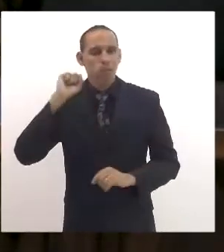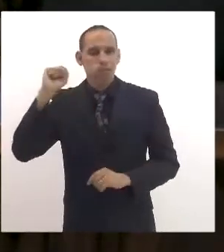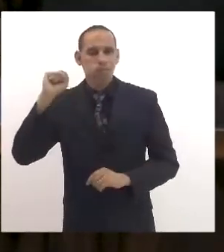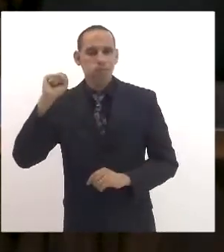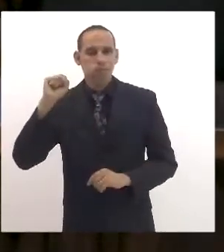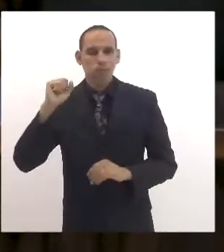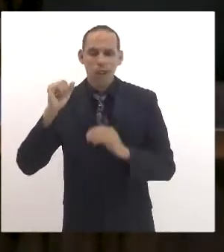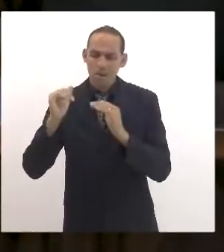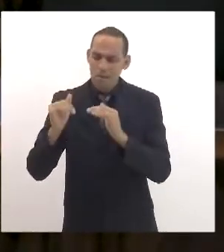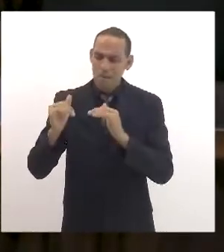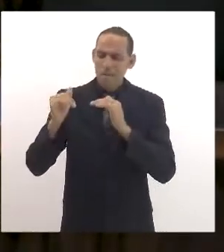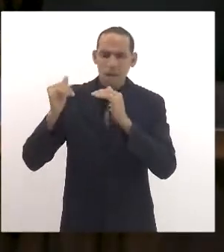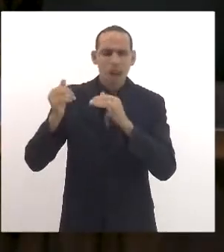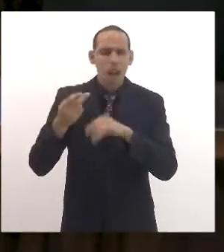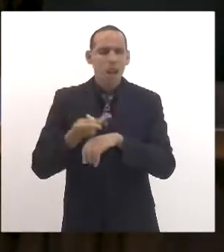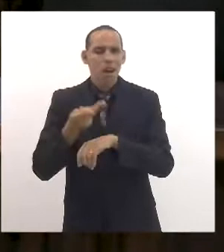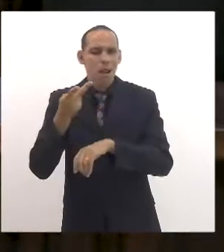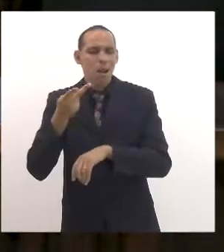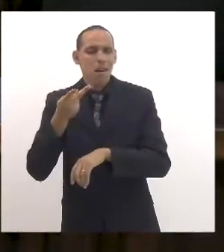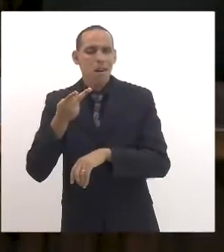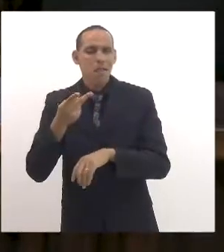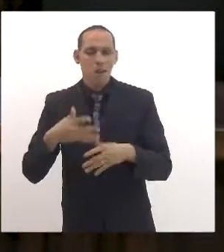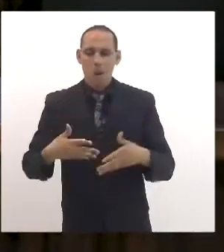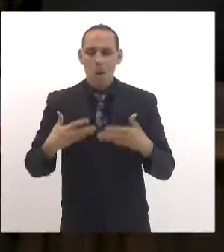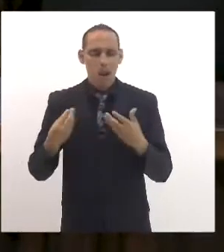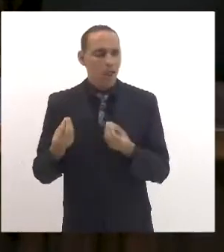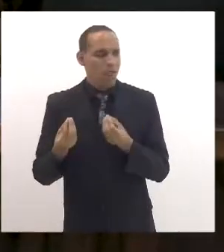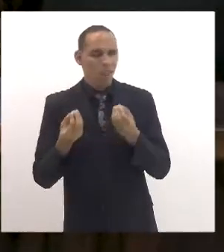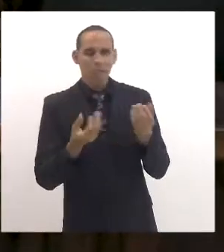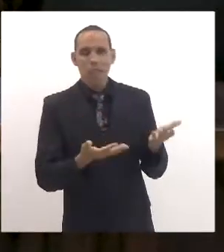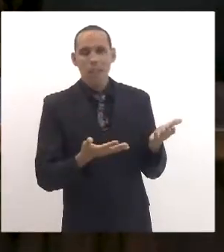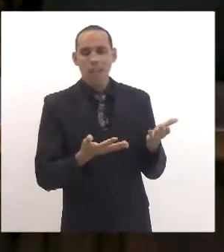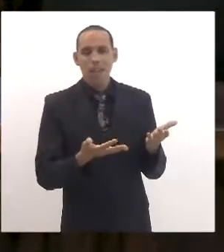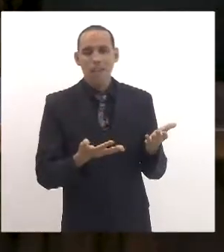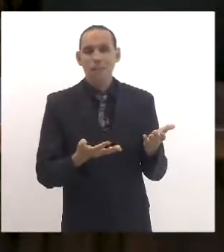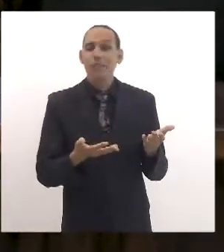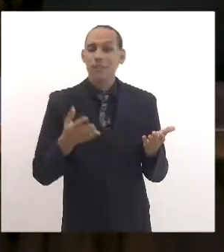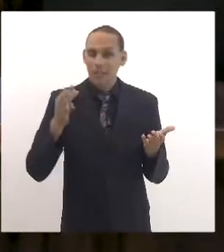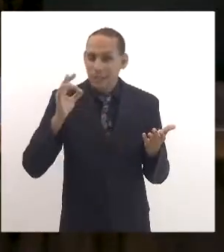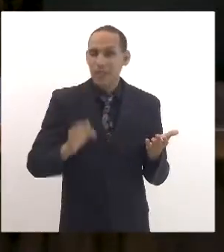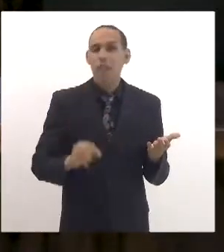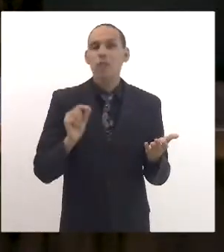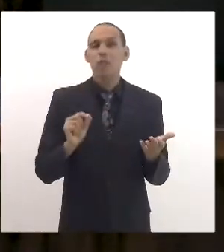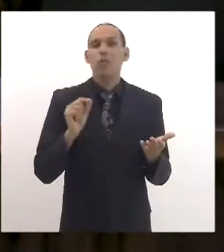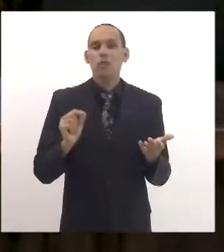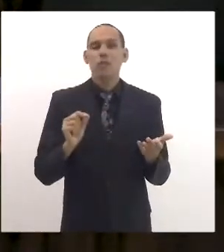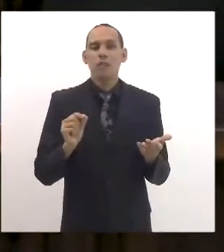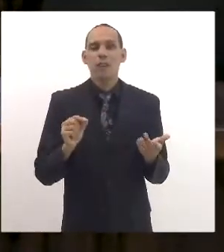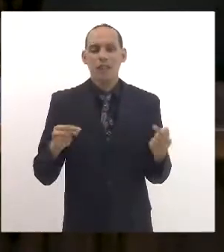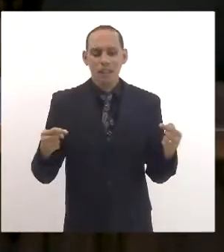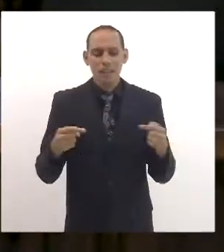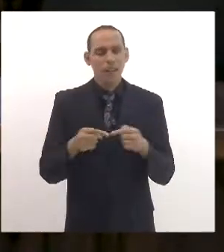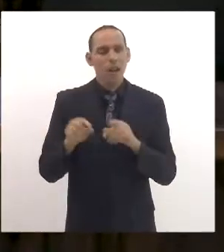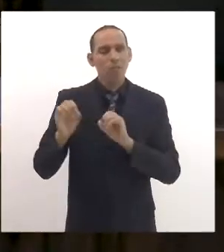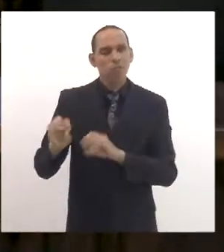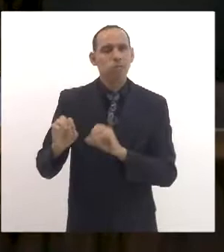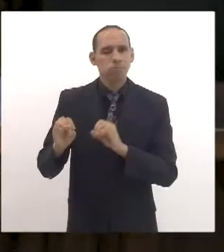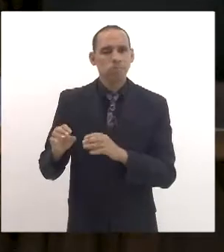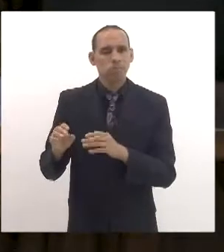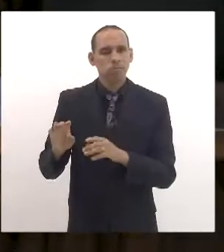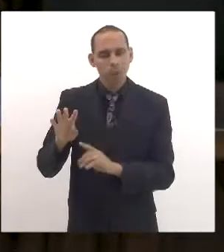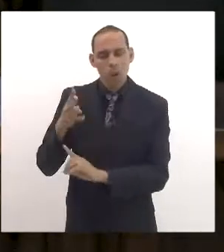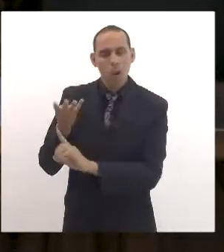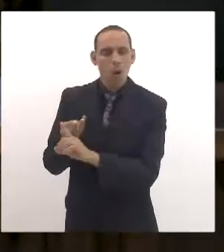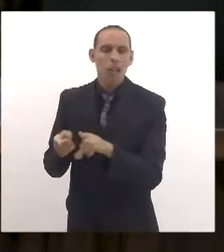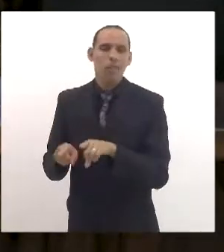condecoração concedida por esta casa. Certo de que este é, acima de tudo, um tributo à educação, trata-se também de uma